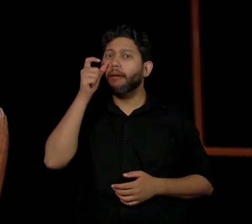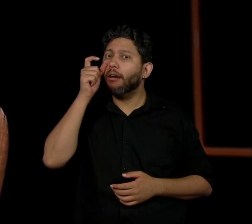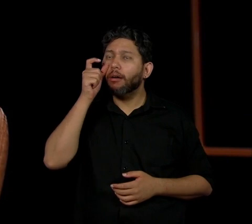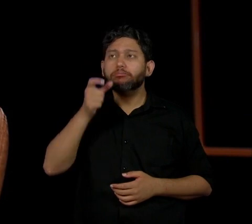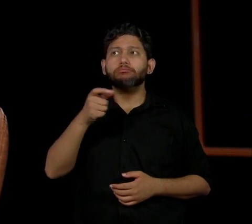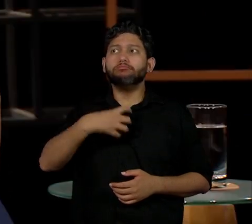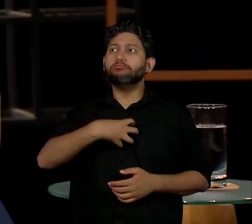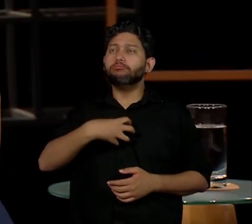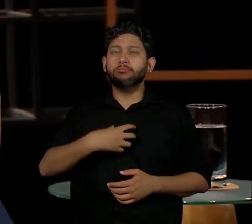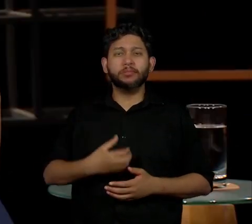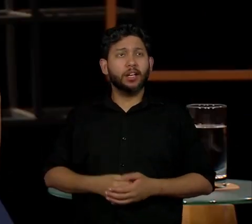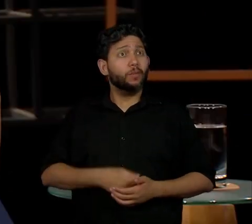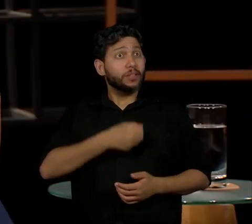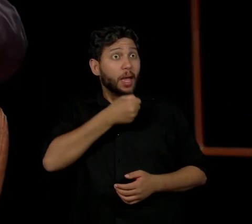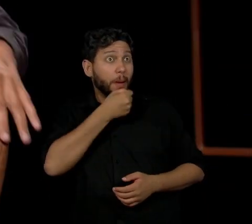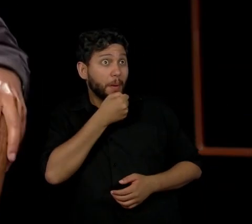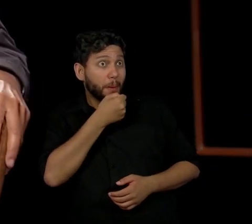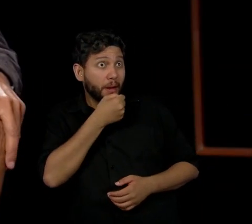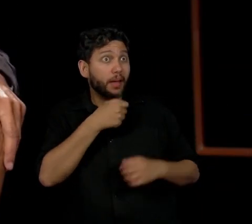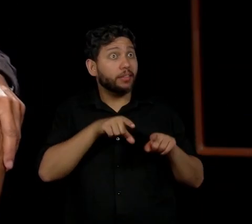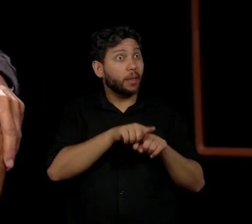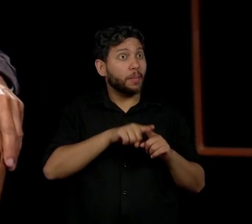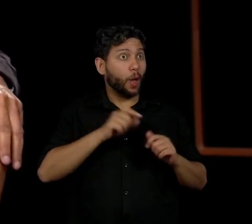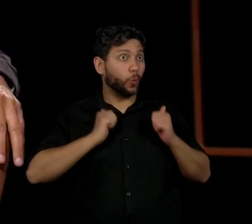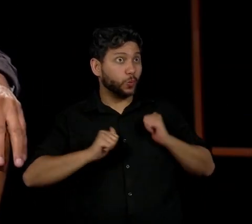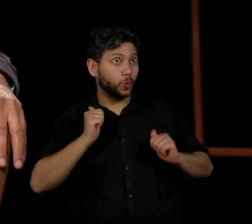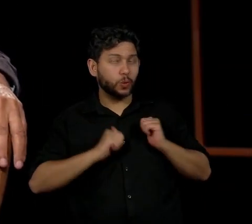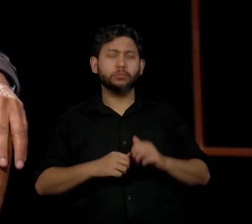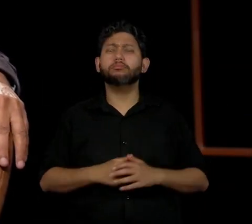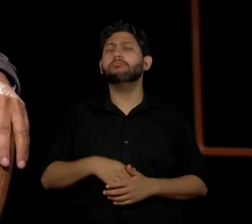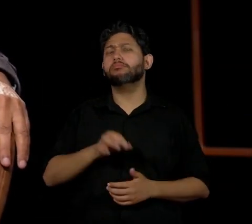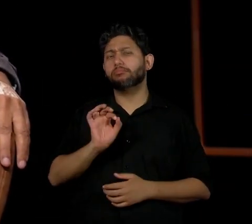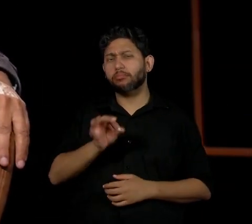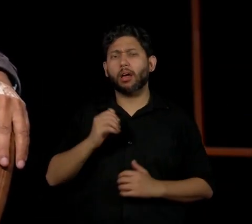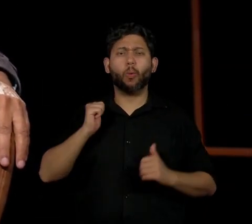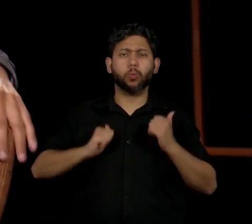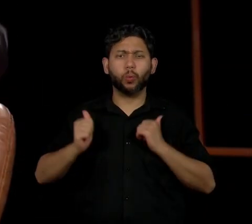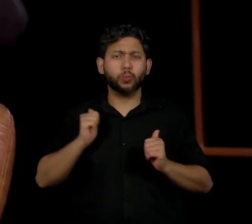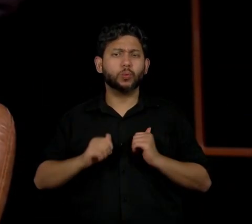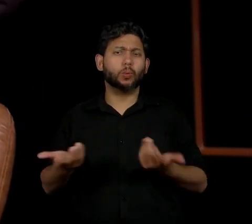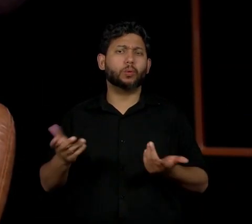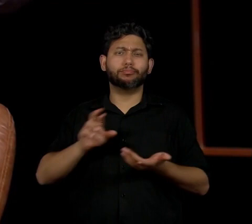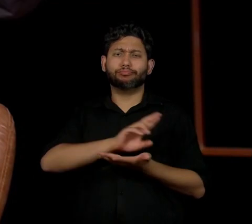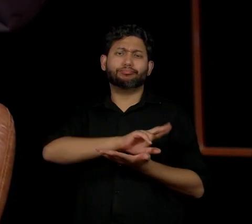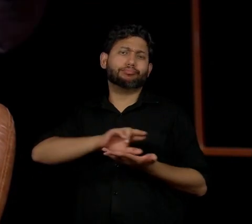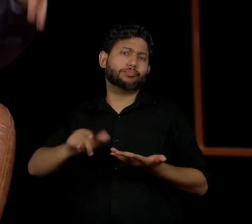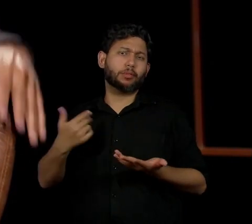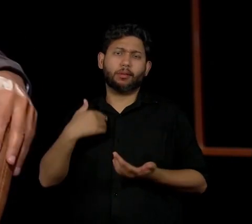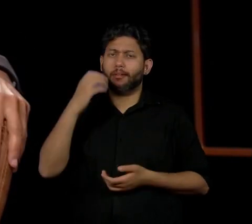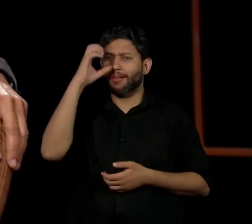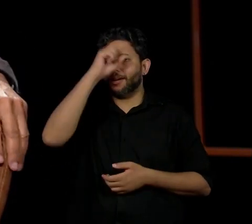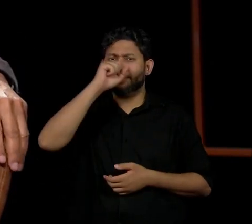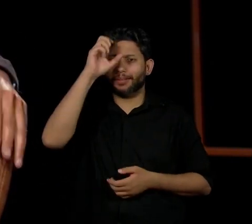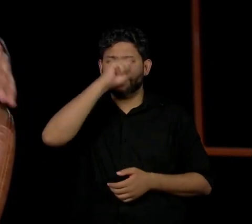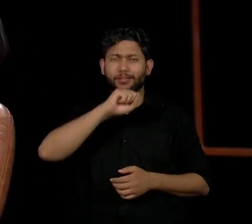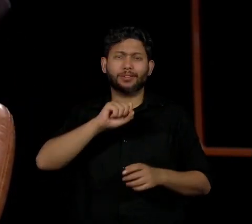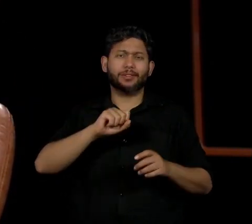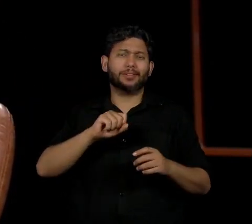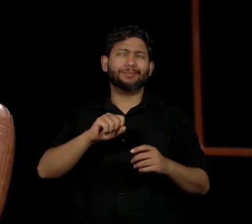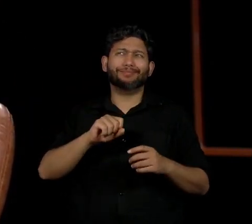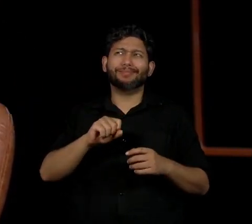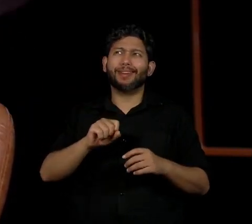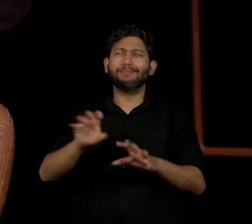né? Cantando e atuando. Cantando, atuando, aprendendo a fazer um monte,